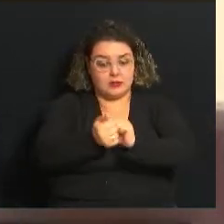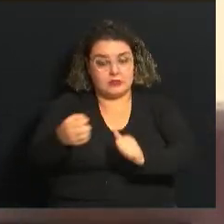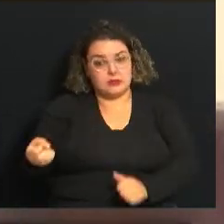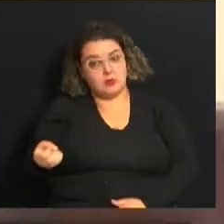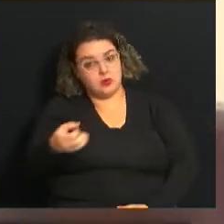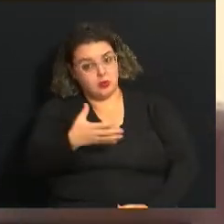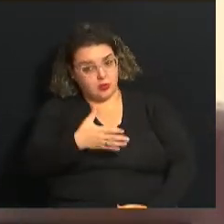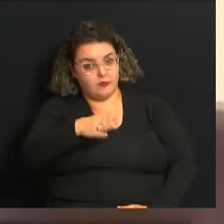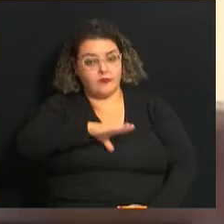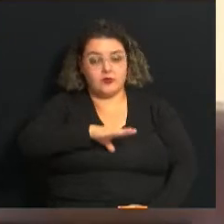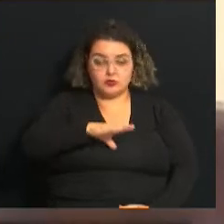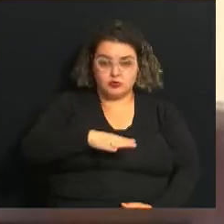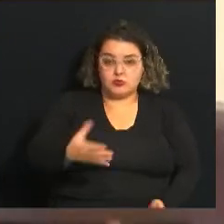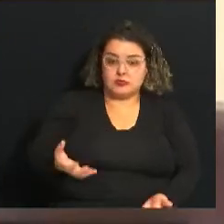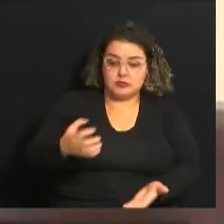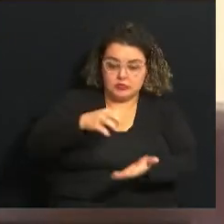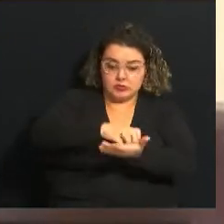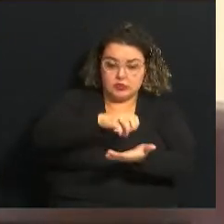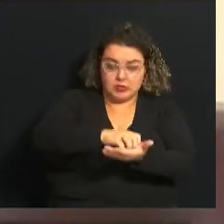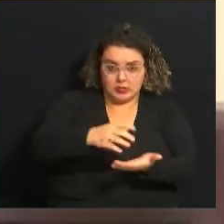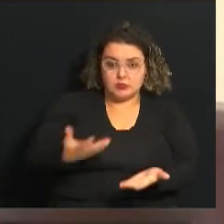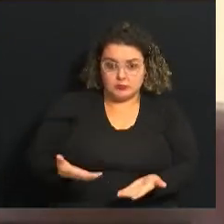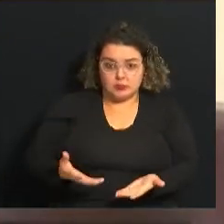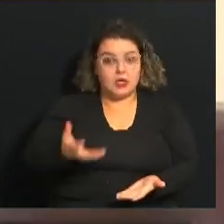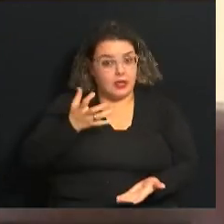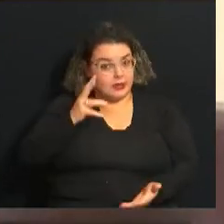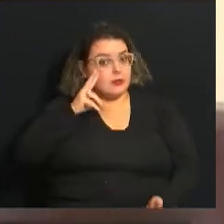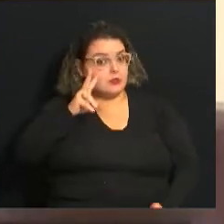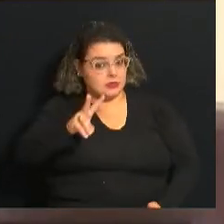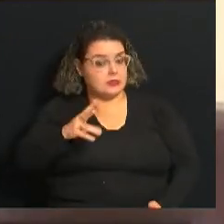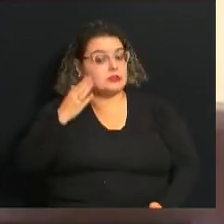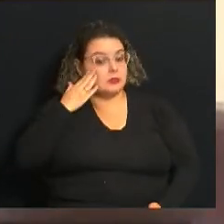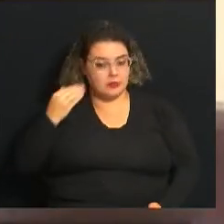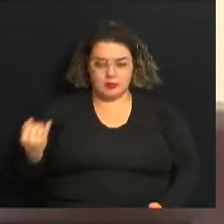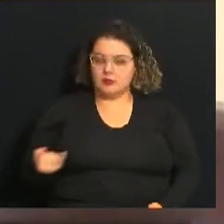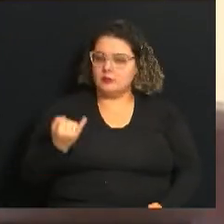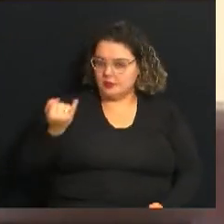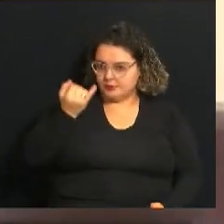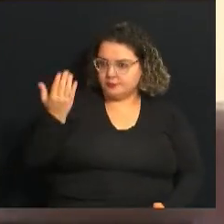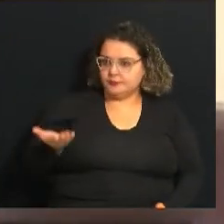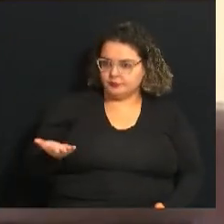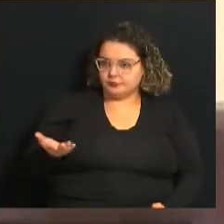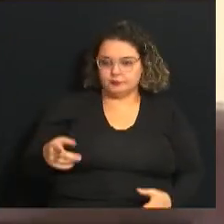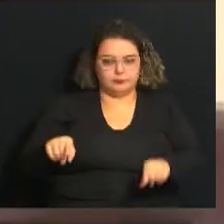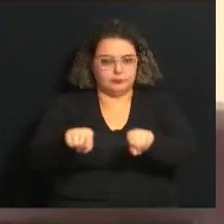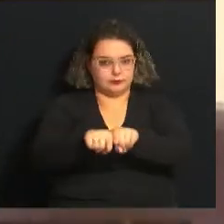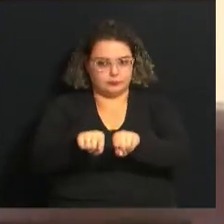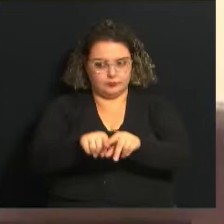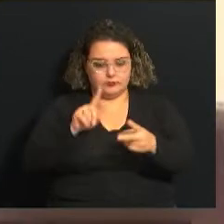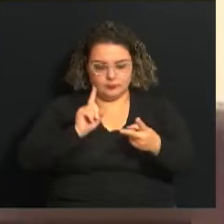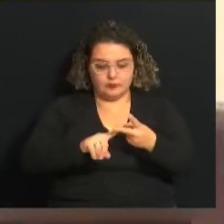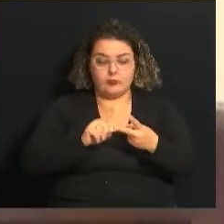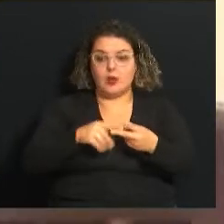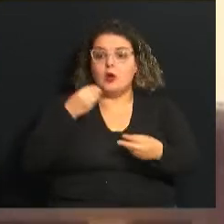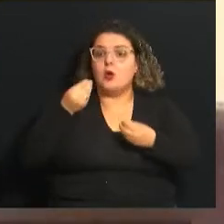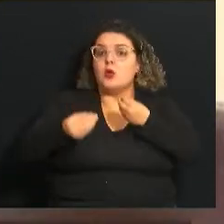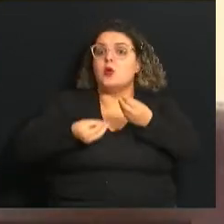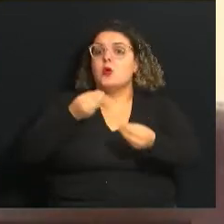nós queremos ver isso acontecer, a gente sabe a importância disso, e também como fazer